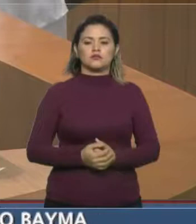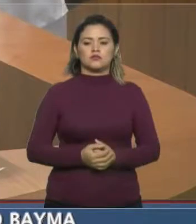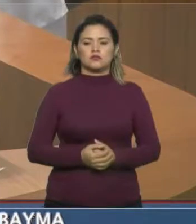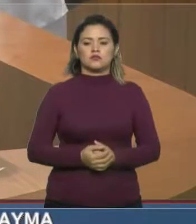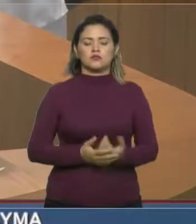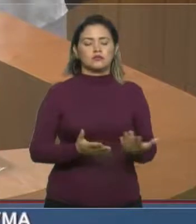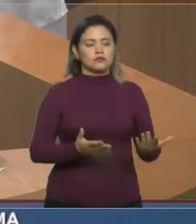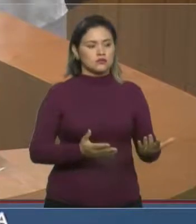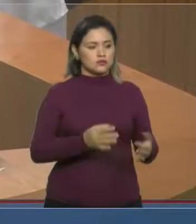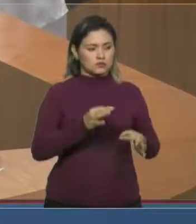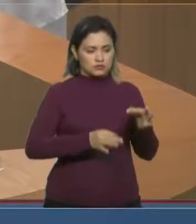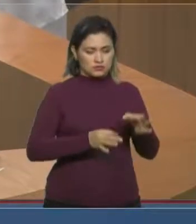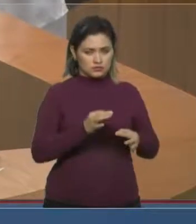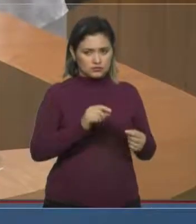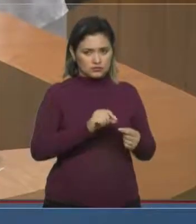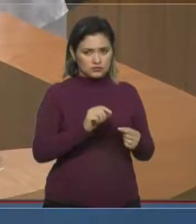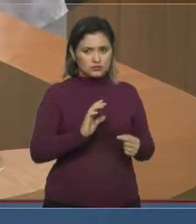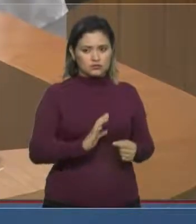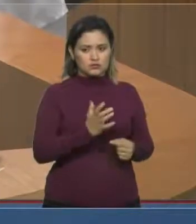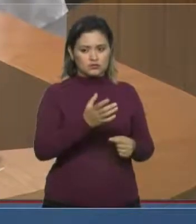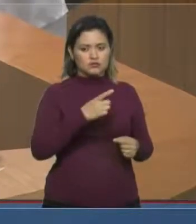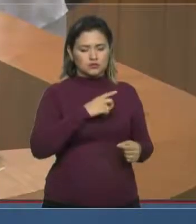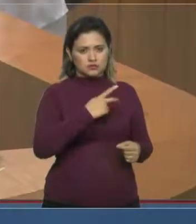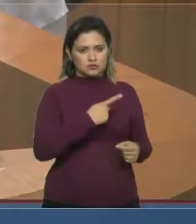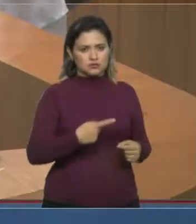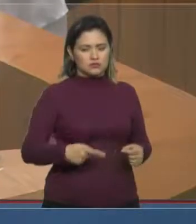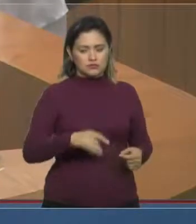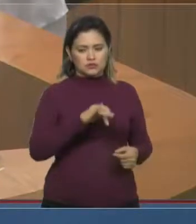querido também, o doutor